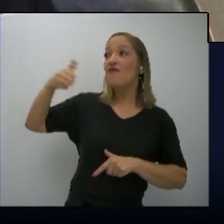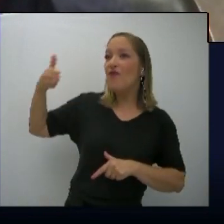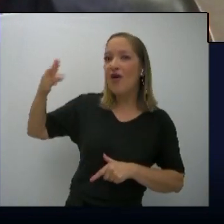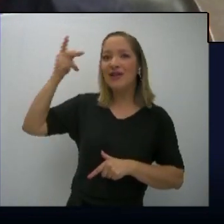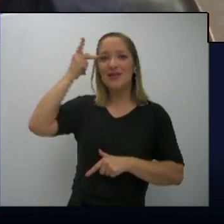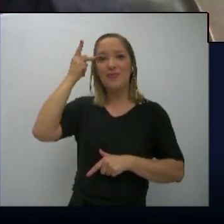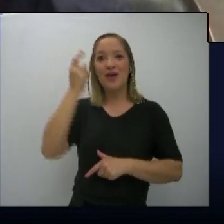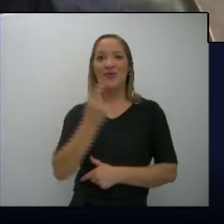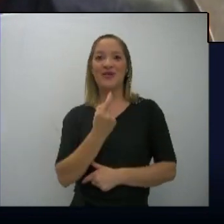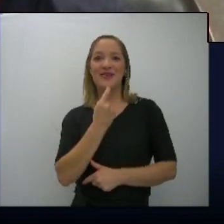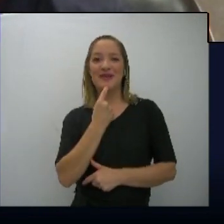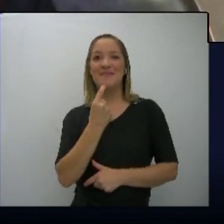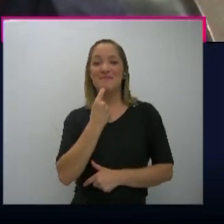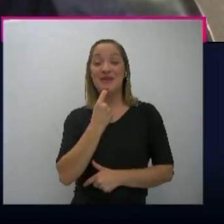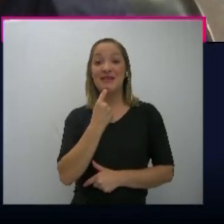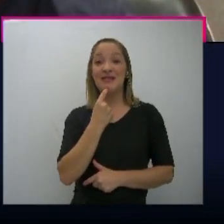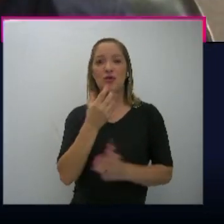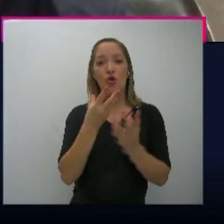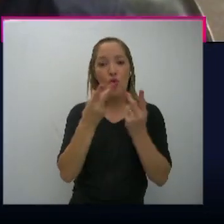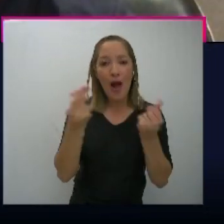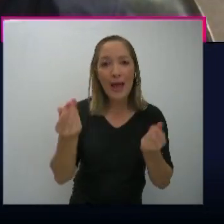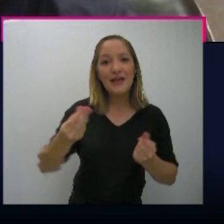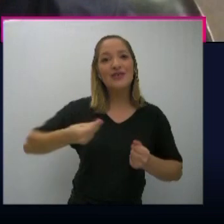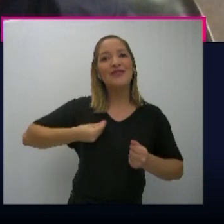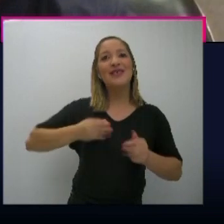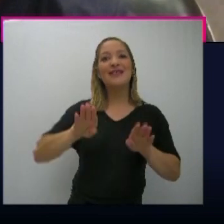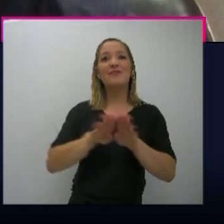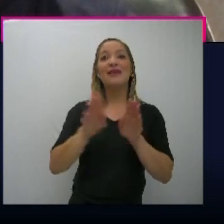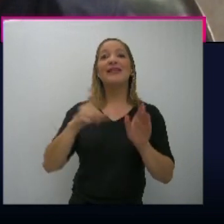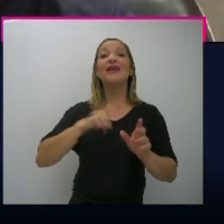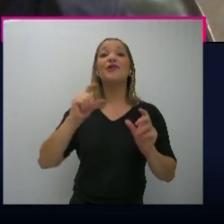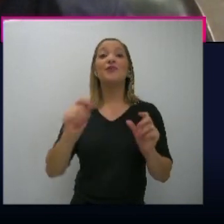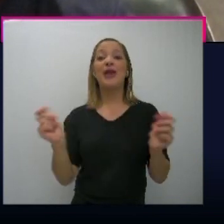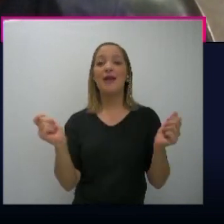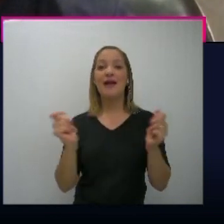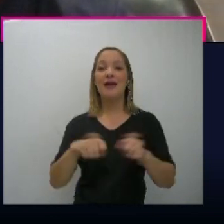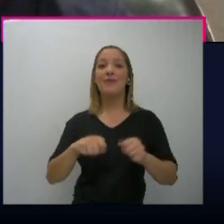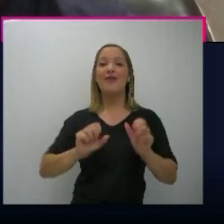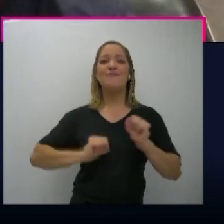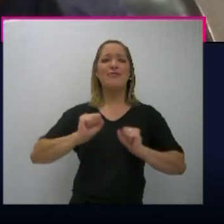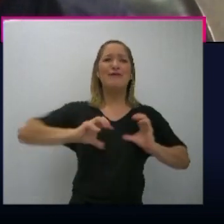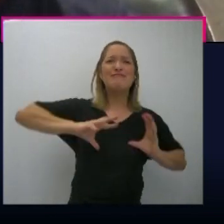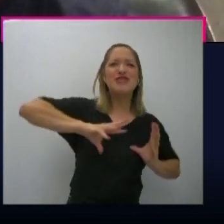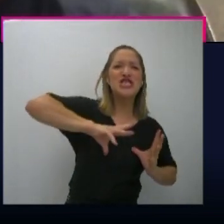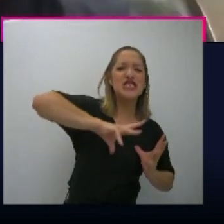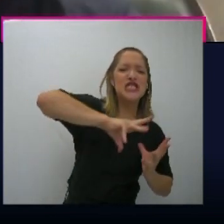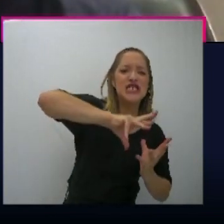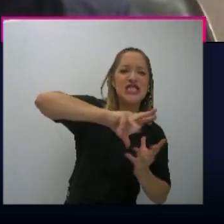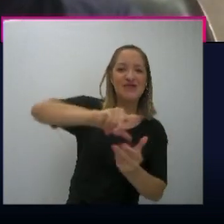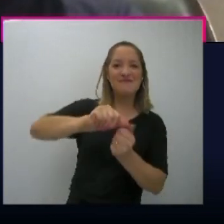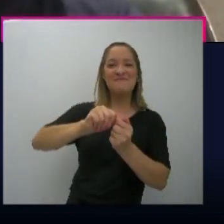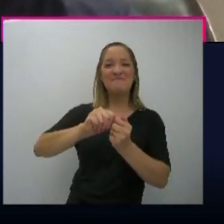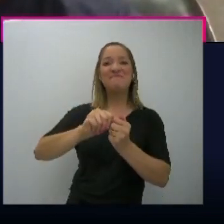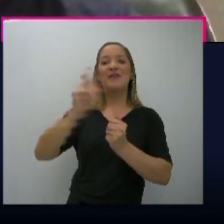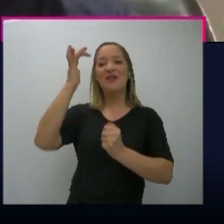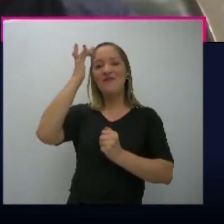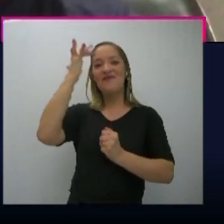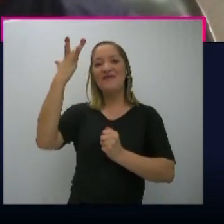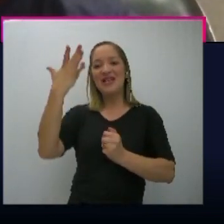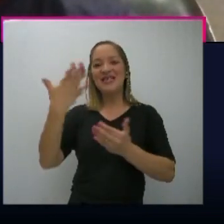então a lei de qualidade de vida tem a capacidade de dizer vamos empresa Global talentos globais se